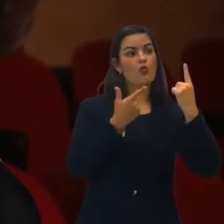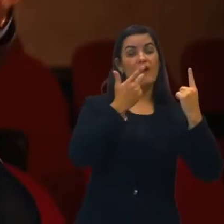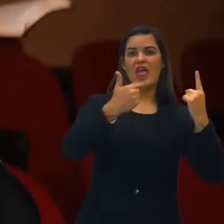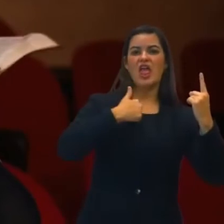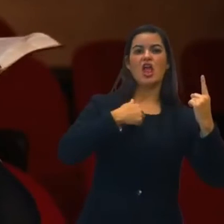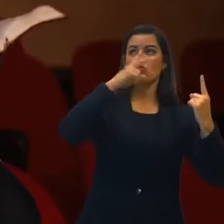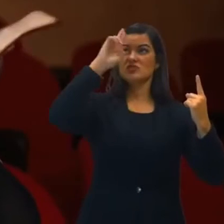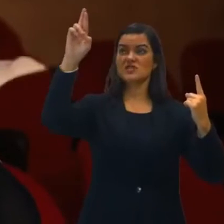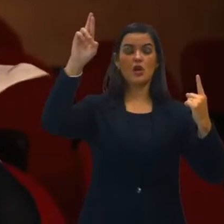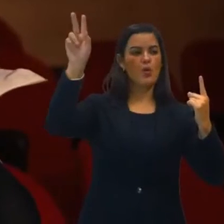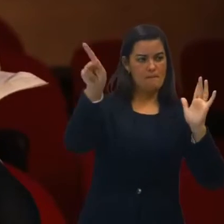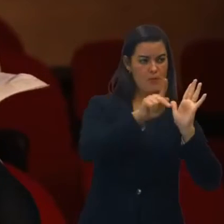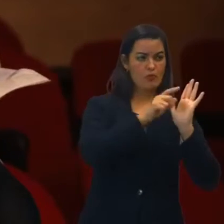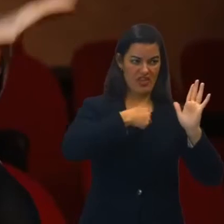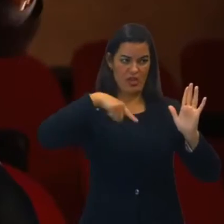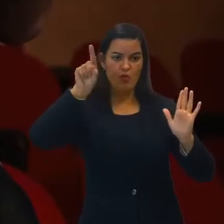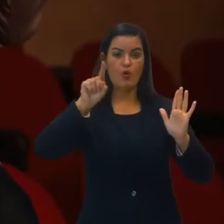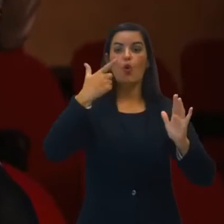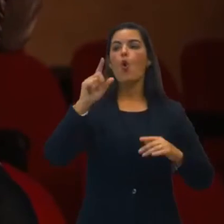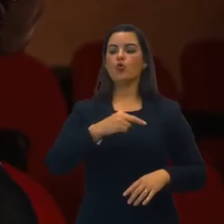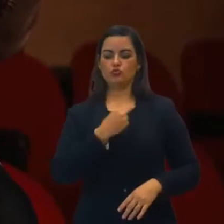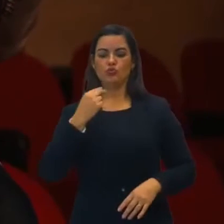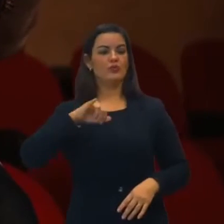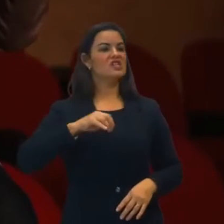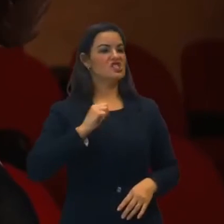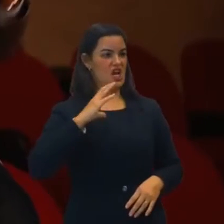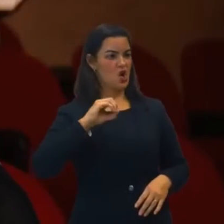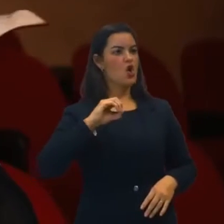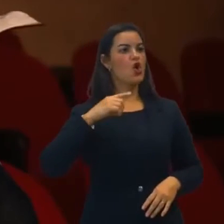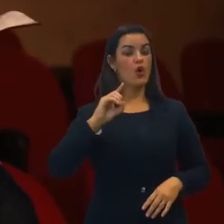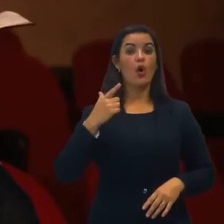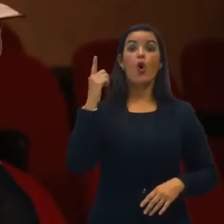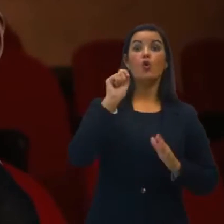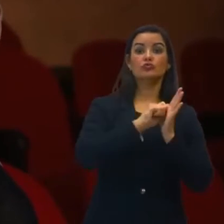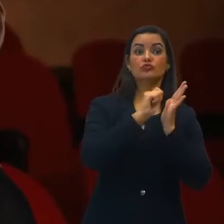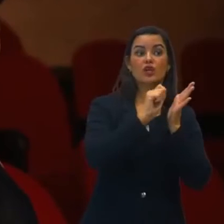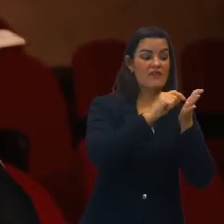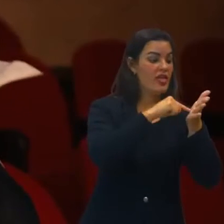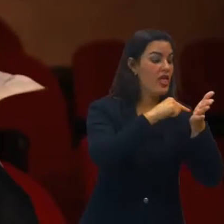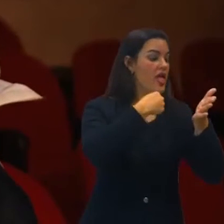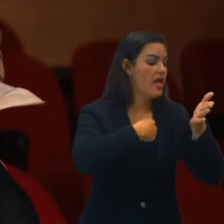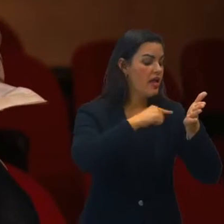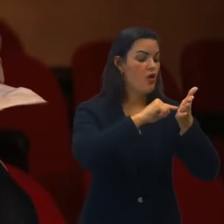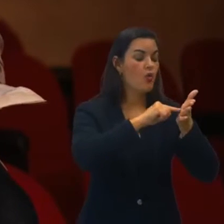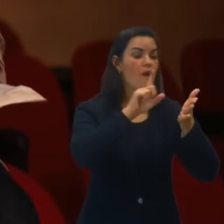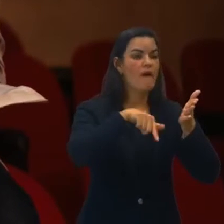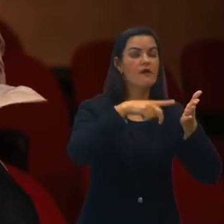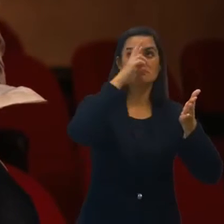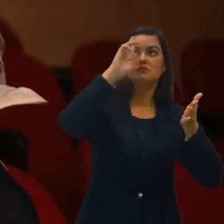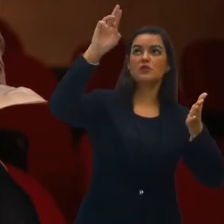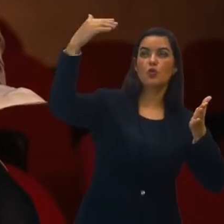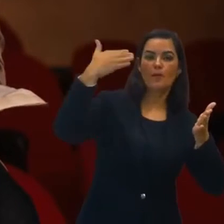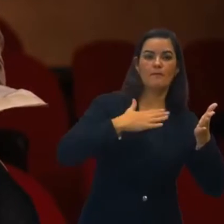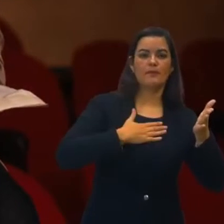se chamará do nome de Jacó. O outro escreverá na própria mão: eu sou do Senhor. E por sobrenome tomará o nome de